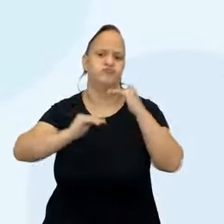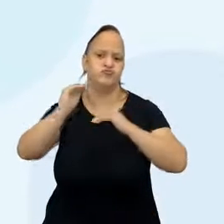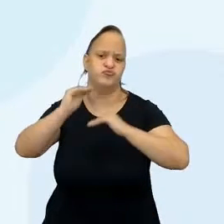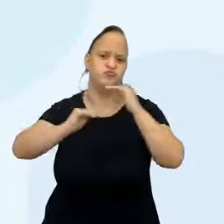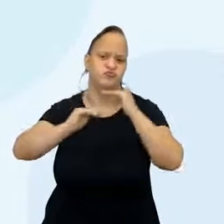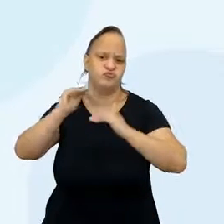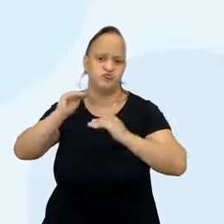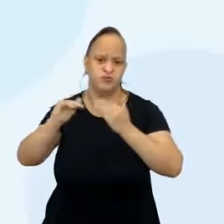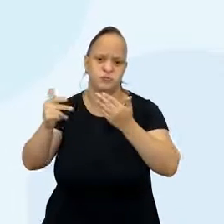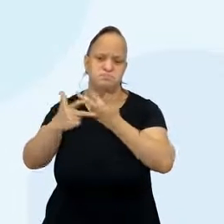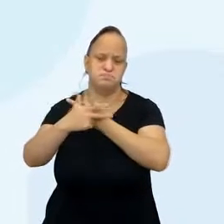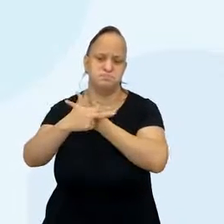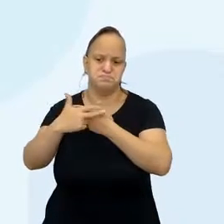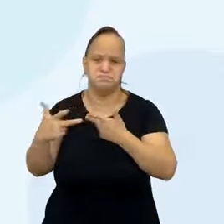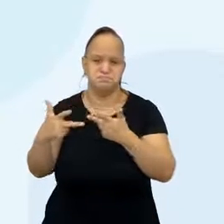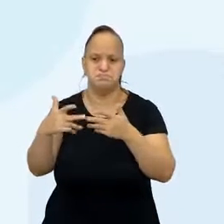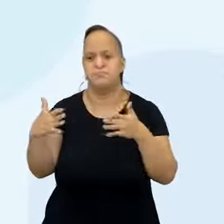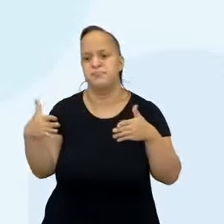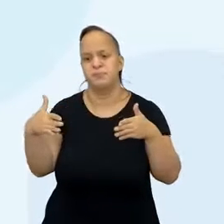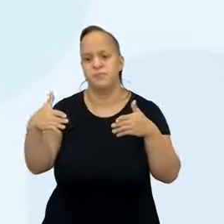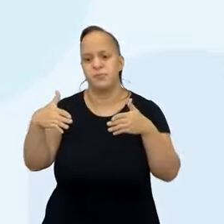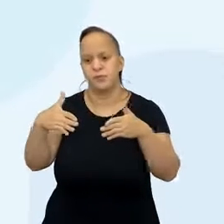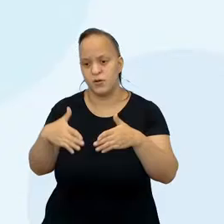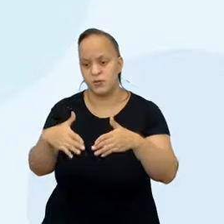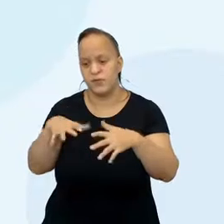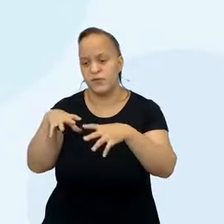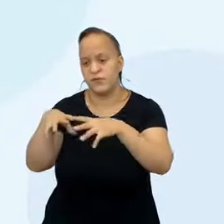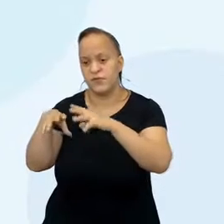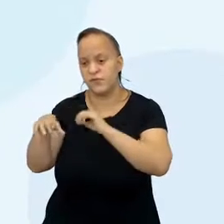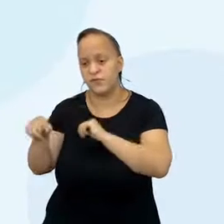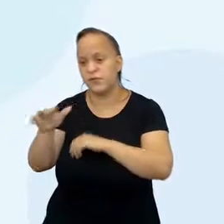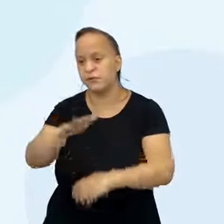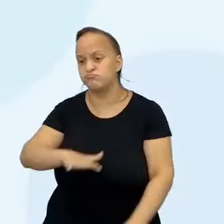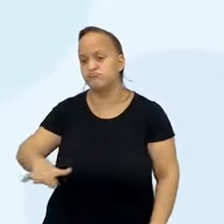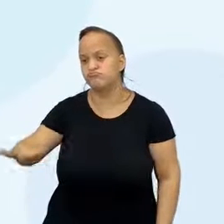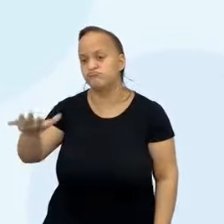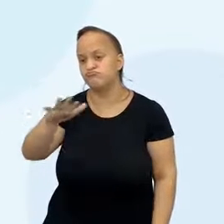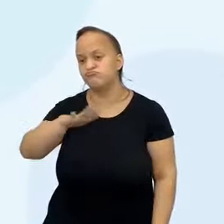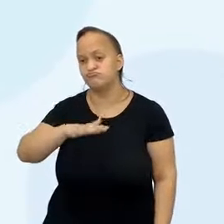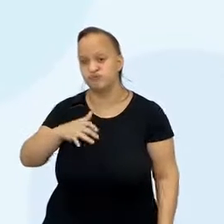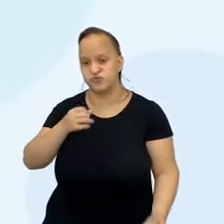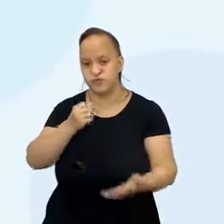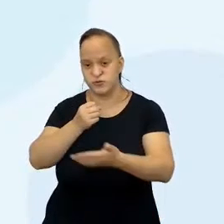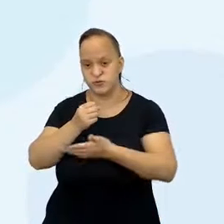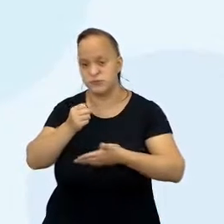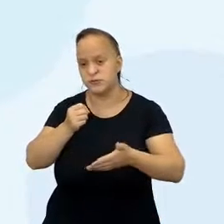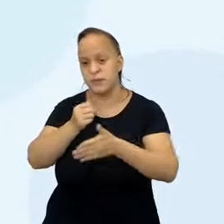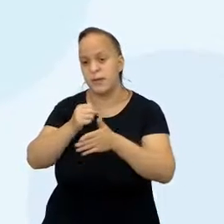que são tratadas aqui, no caso da formação geral básica, né, que vão ser aprofundadas no